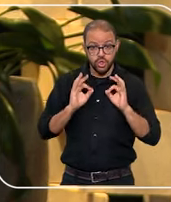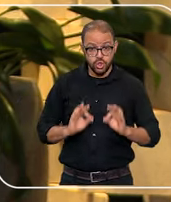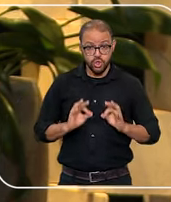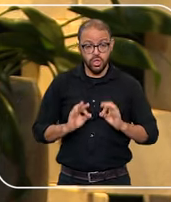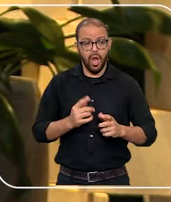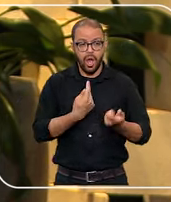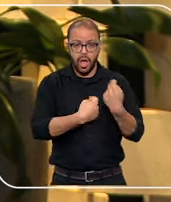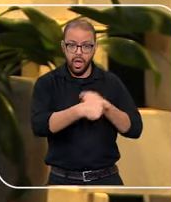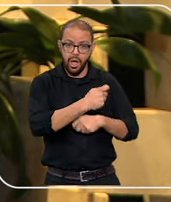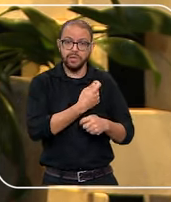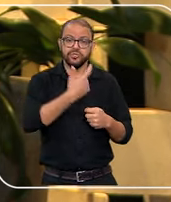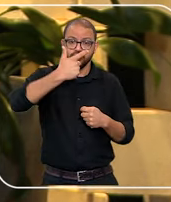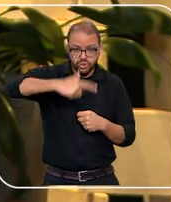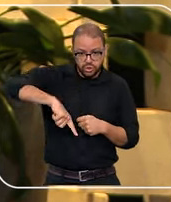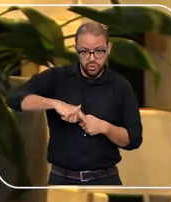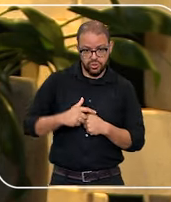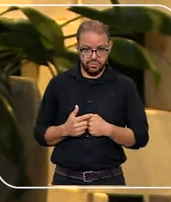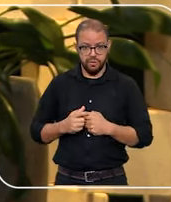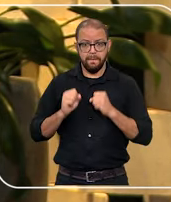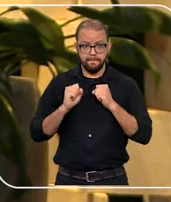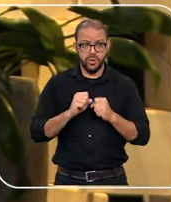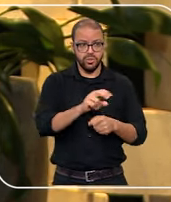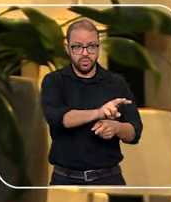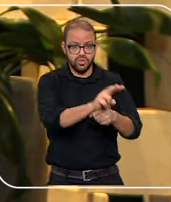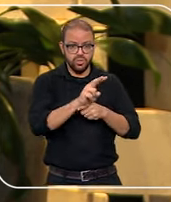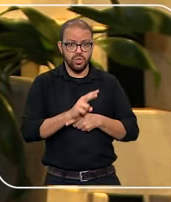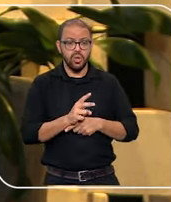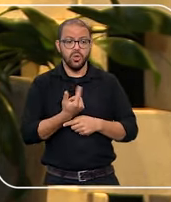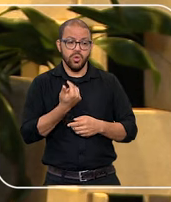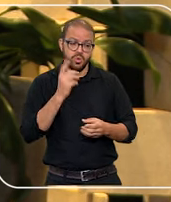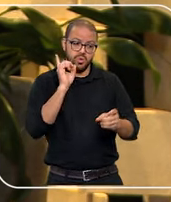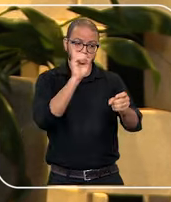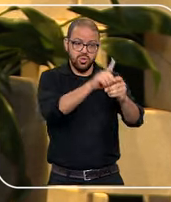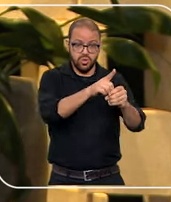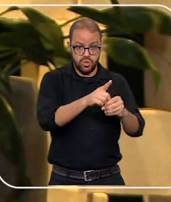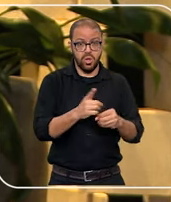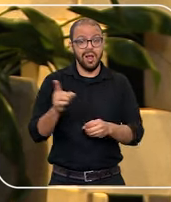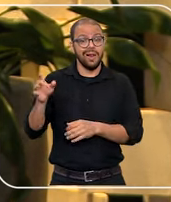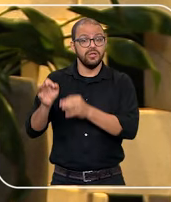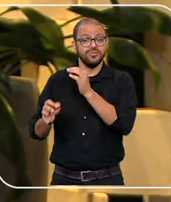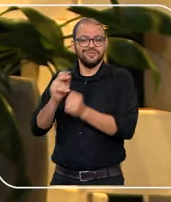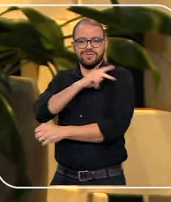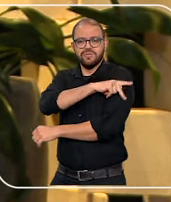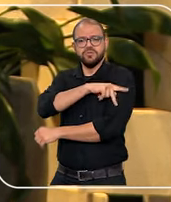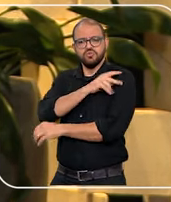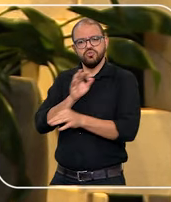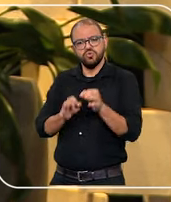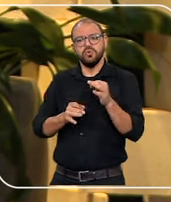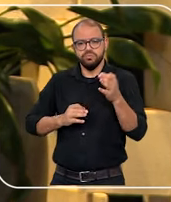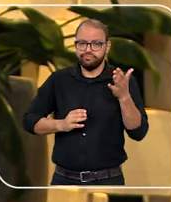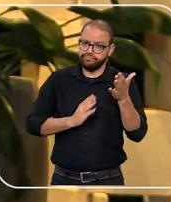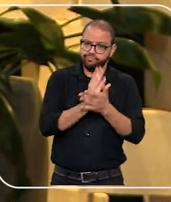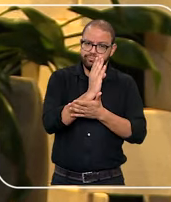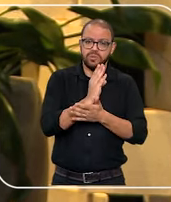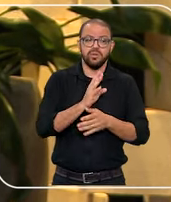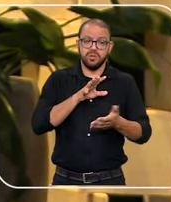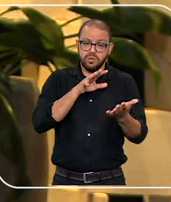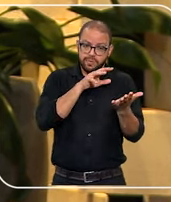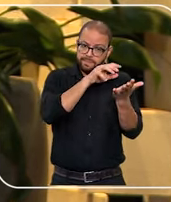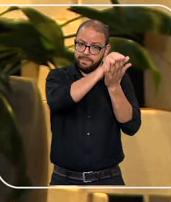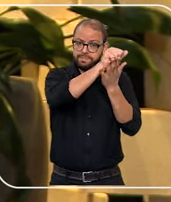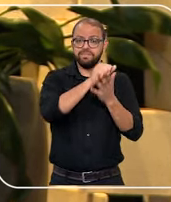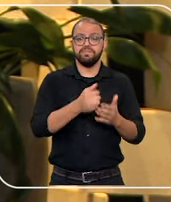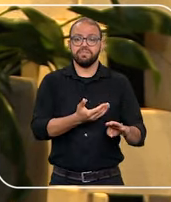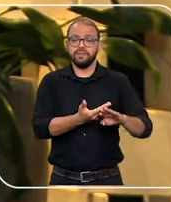fosse reconhecida a renegociação da dívida com a concessão do depósito. A Justiça do Piauí julgou procedente o pedido de